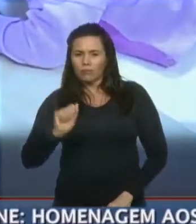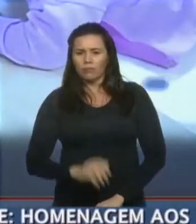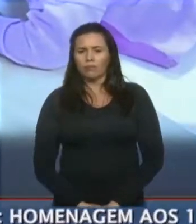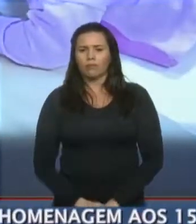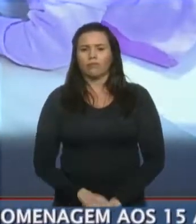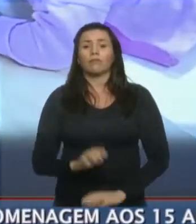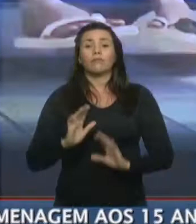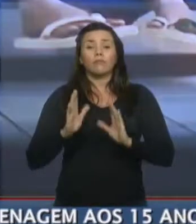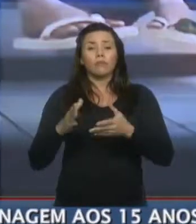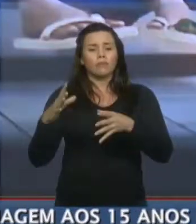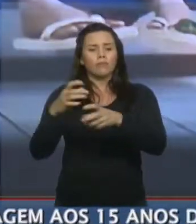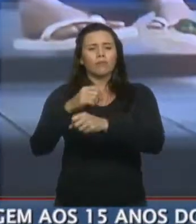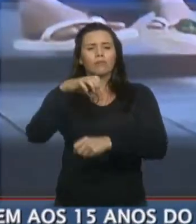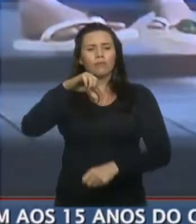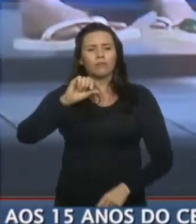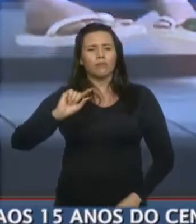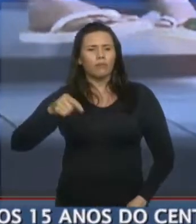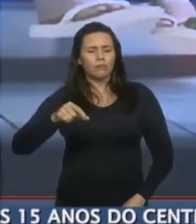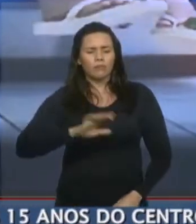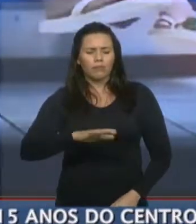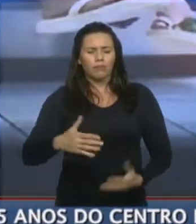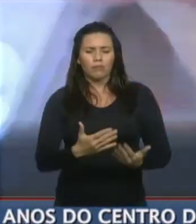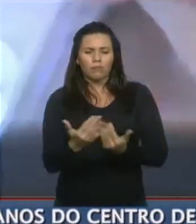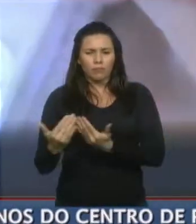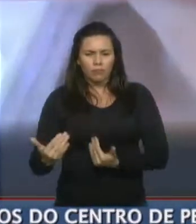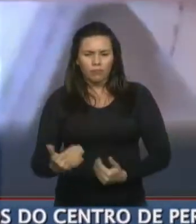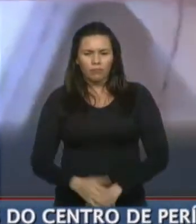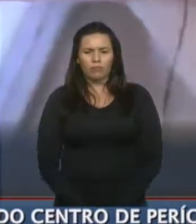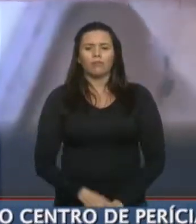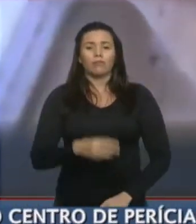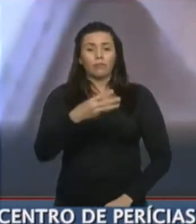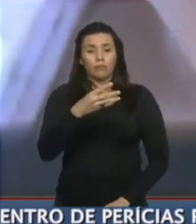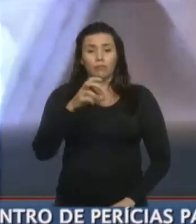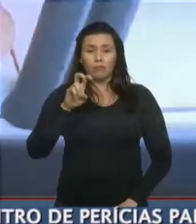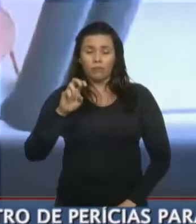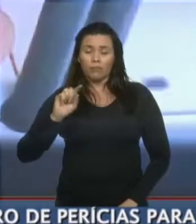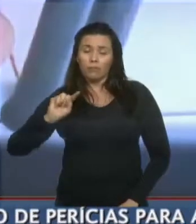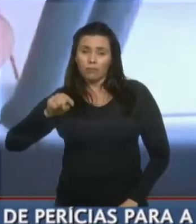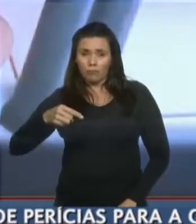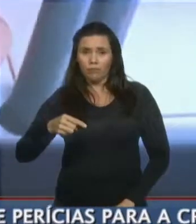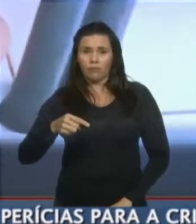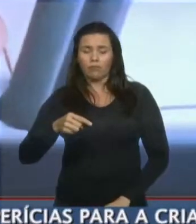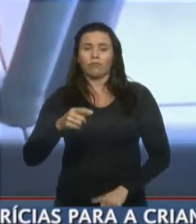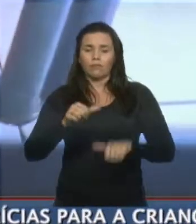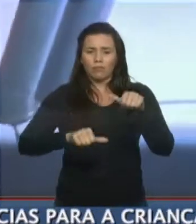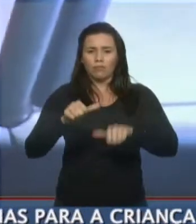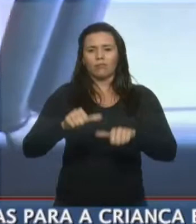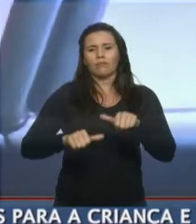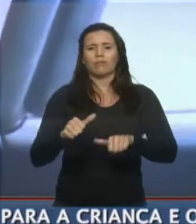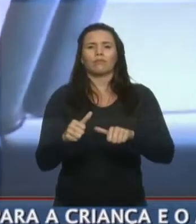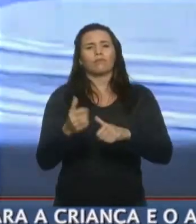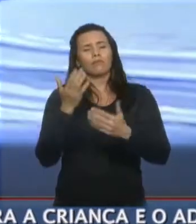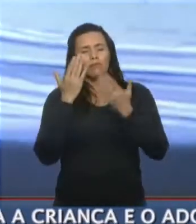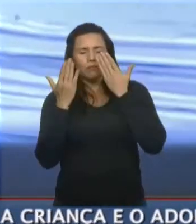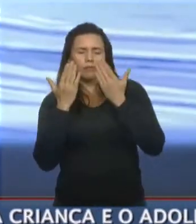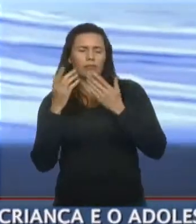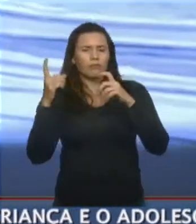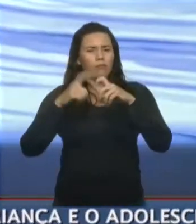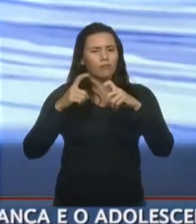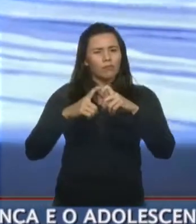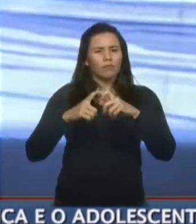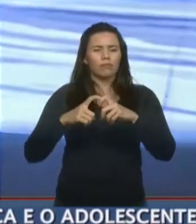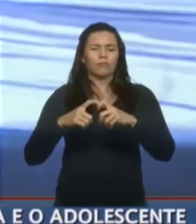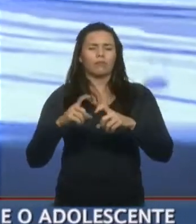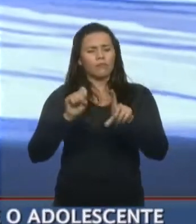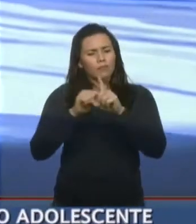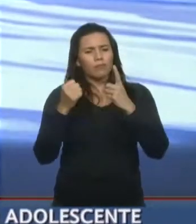crianças e adolescentes. Já realizou mais de 35 mil atendimentos entre a perícia médica, psicológica e social.